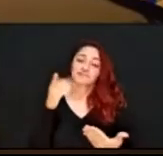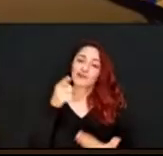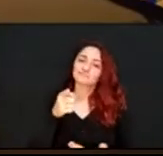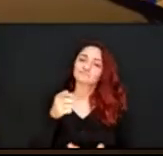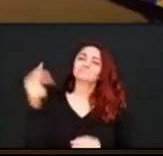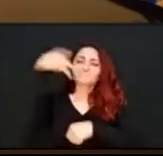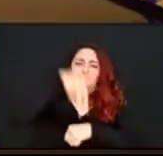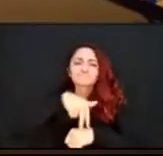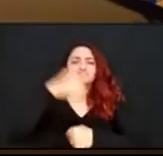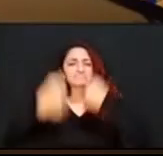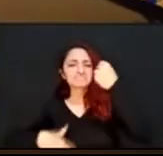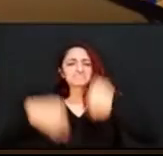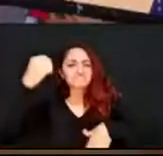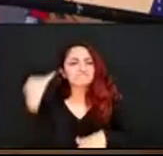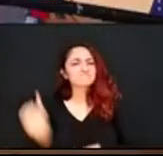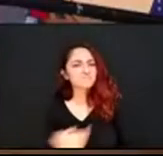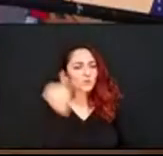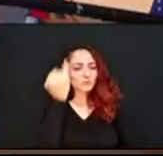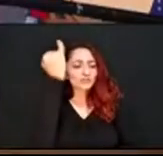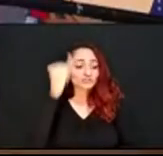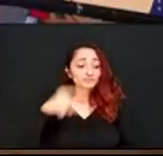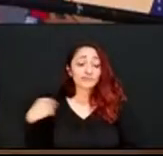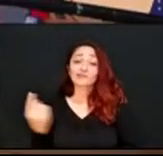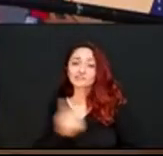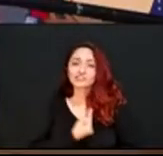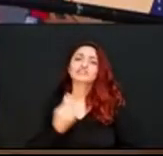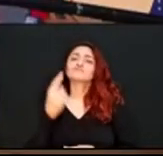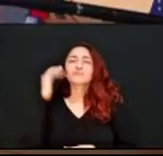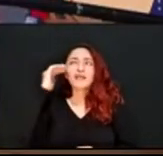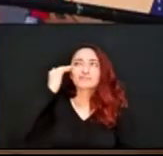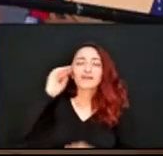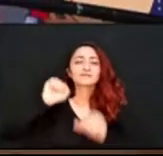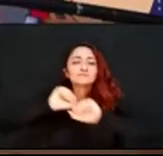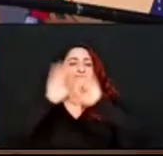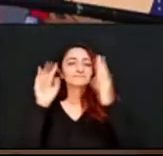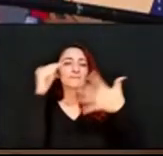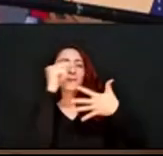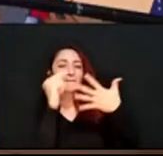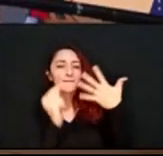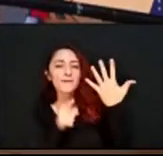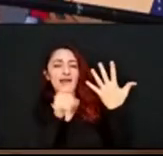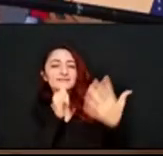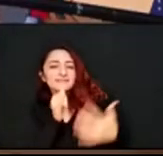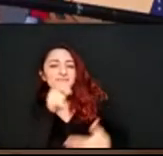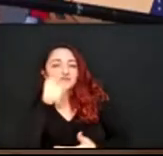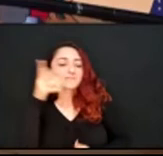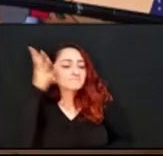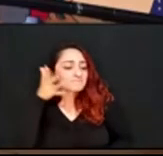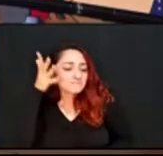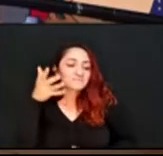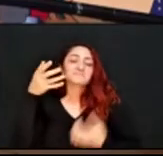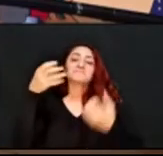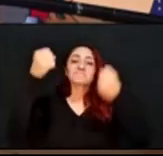importantes a gente vai trazer a gente vai materializar alguns dos exemplos do que você trouxe no seu discurso objetivo